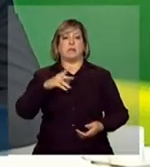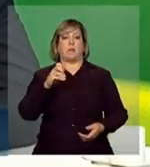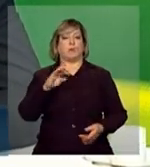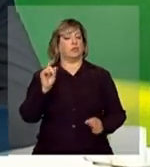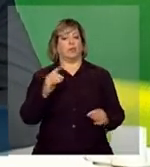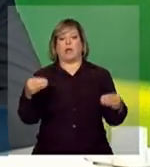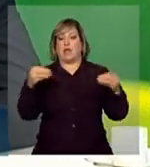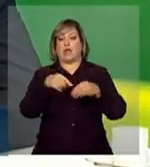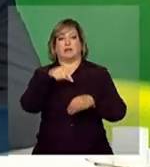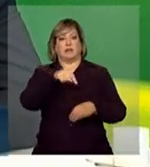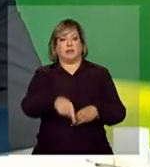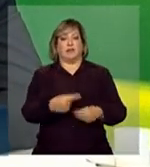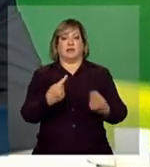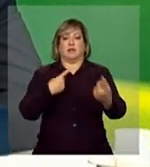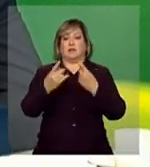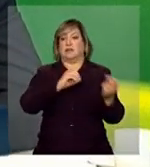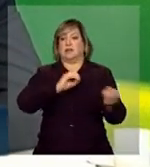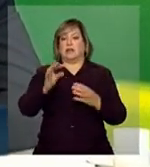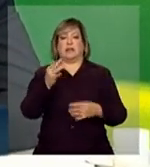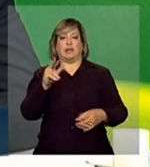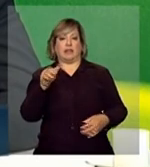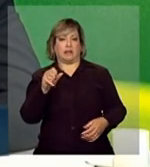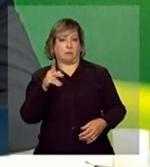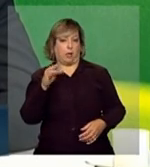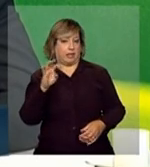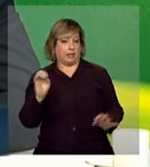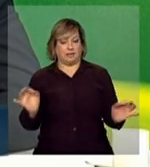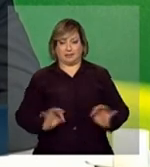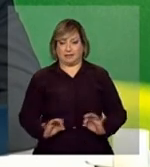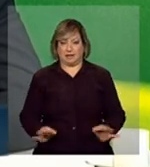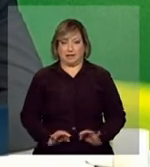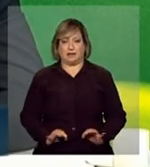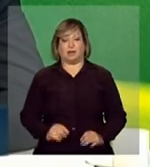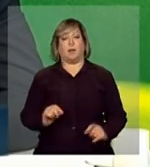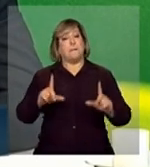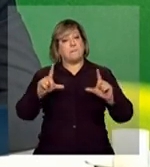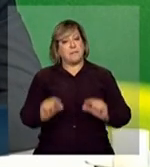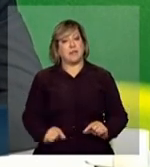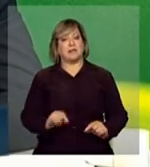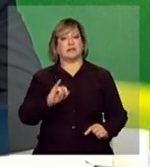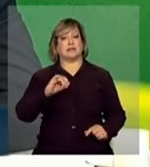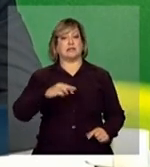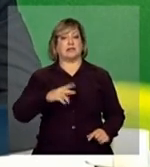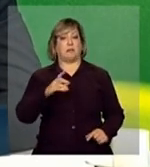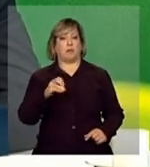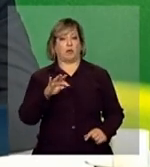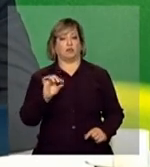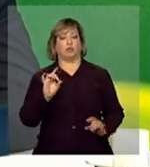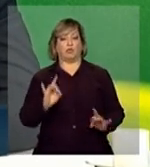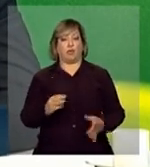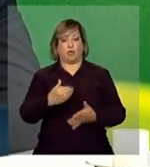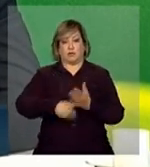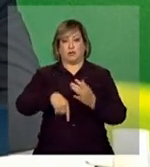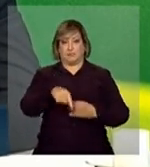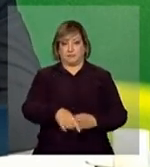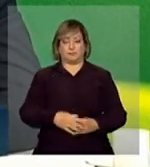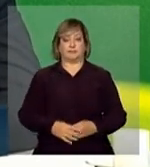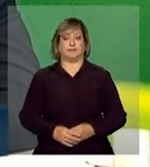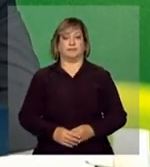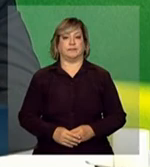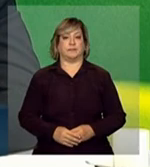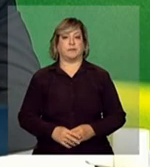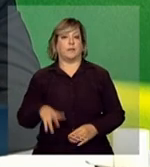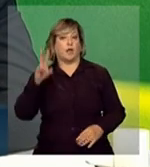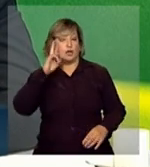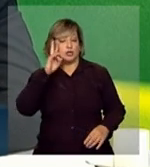nem nada. É faturamento bruto e impostos, menos impostos, deduzíveis apenas os impostos. No